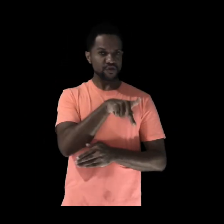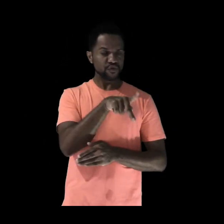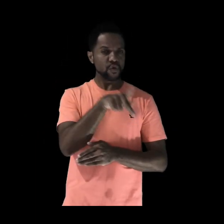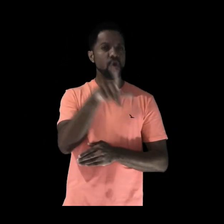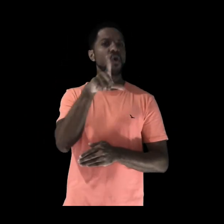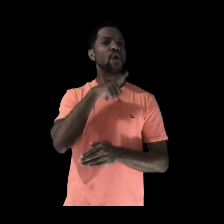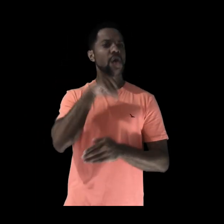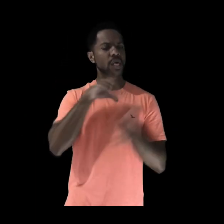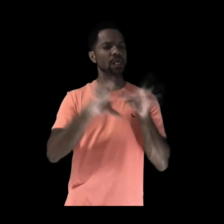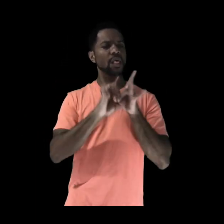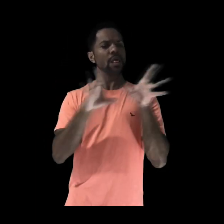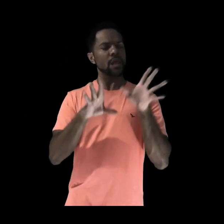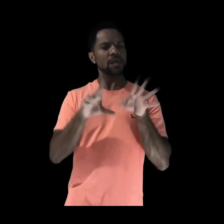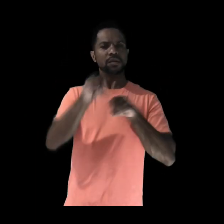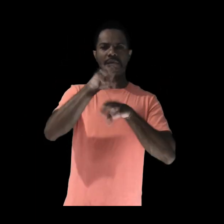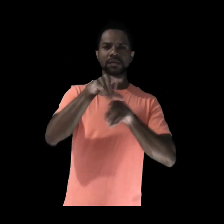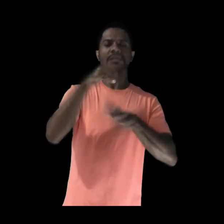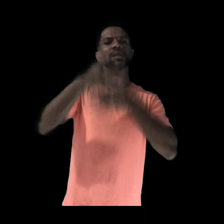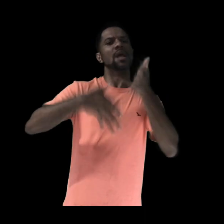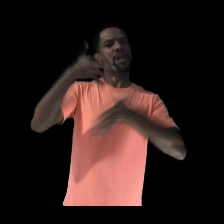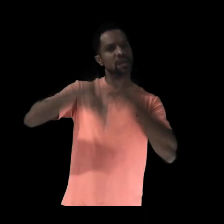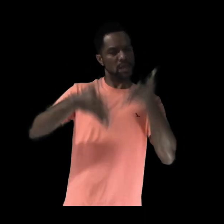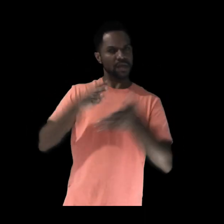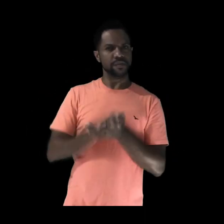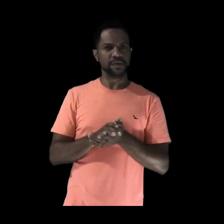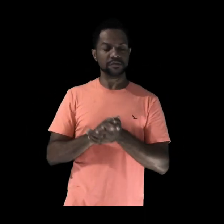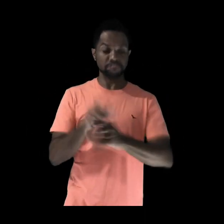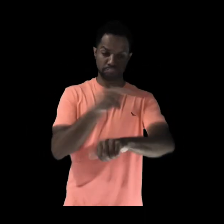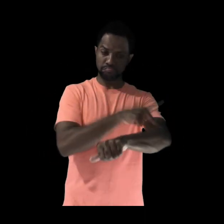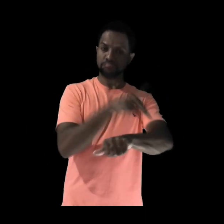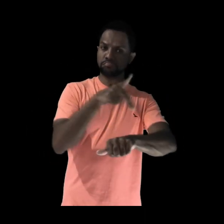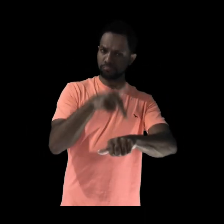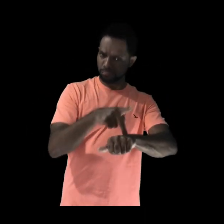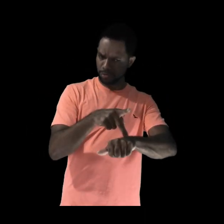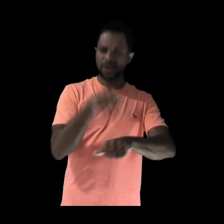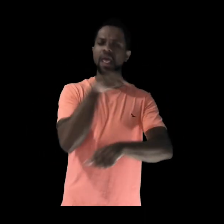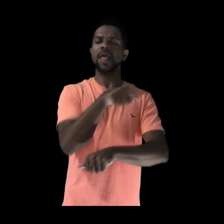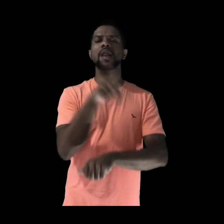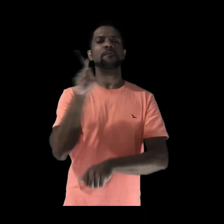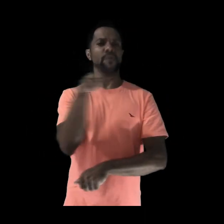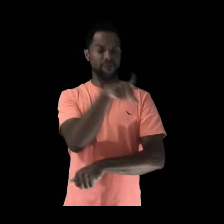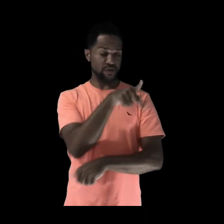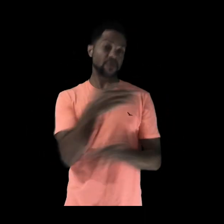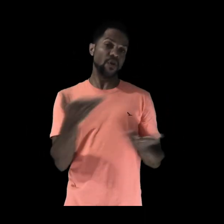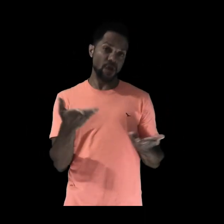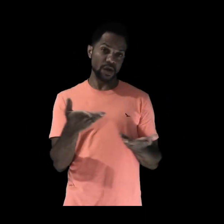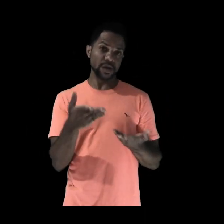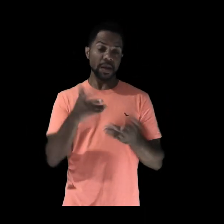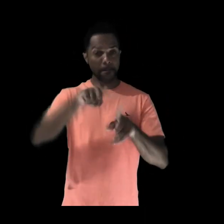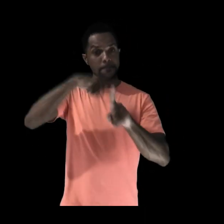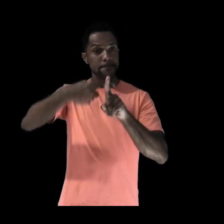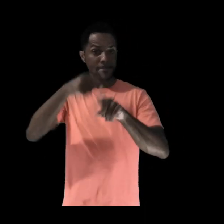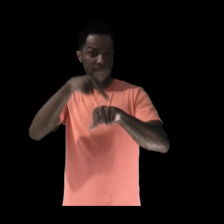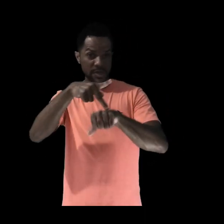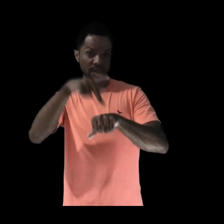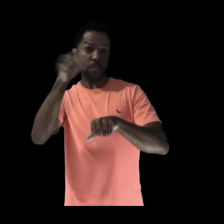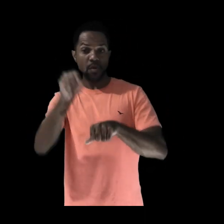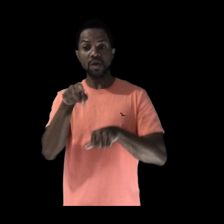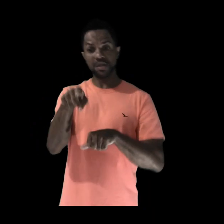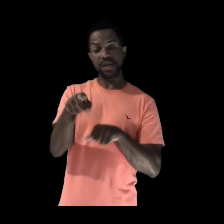para ensinar Libras, porque a primeira formação é a licenciatura em pedagogia, isso vai habilitá-la como docente, como professora, e